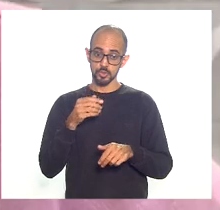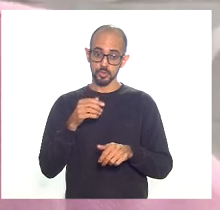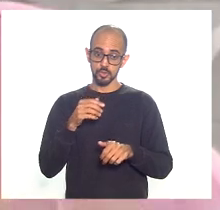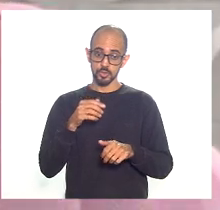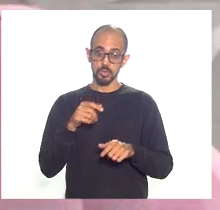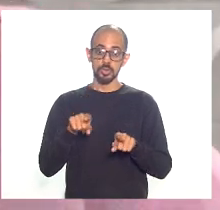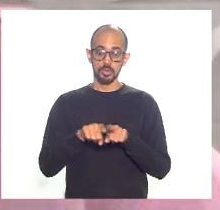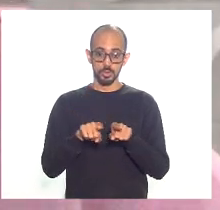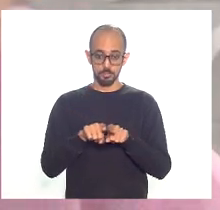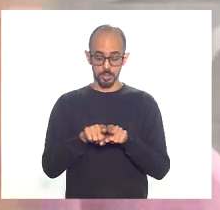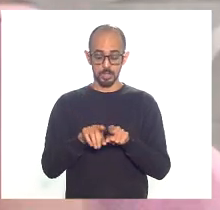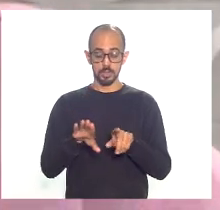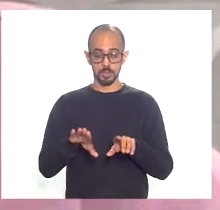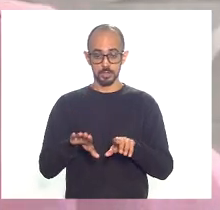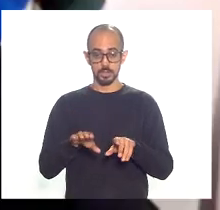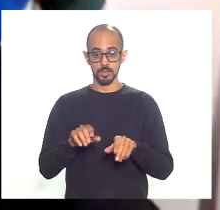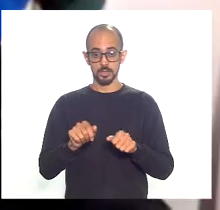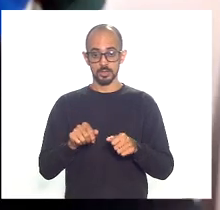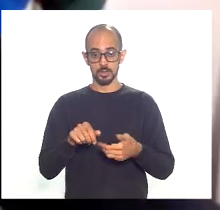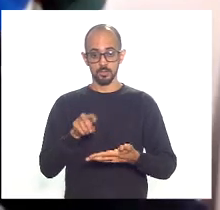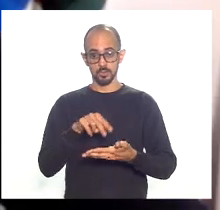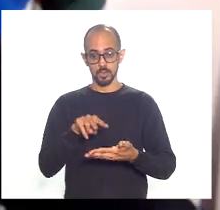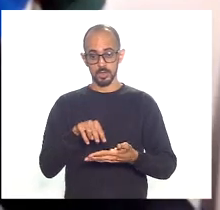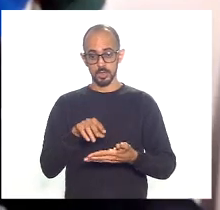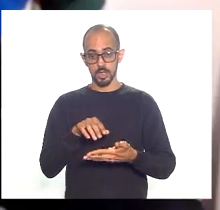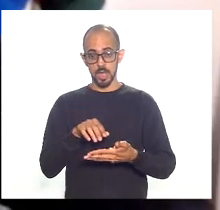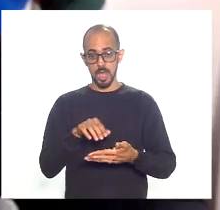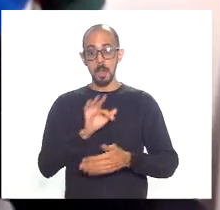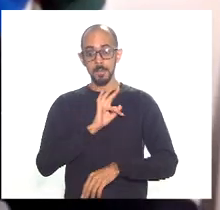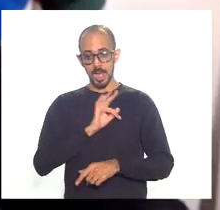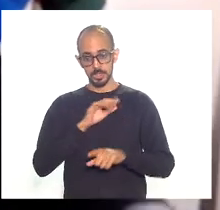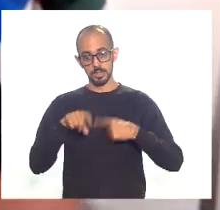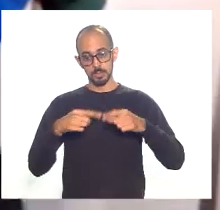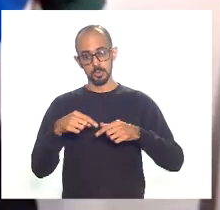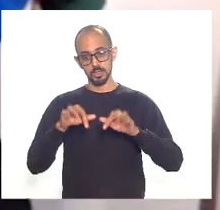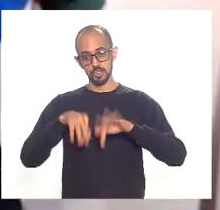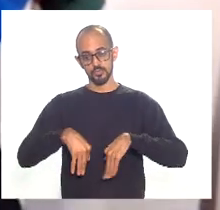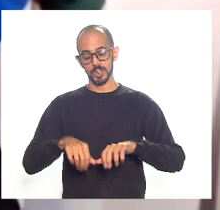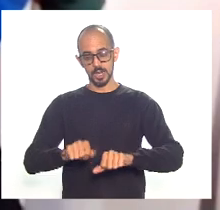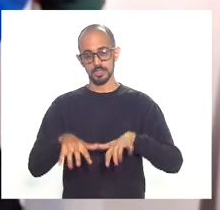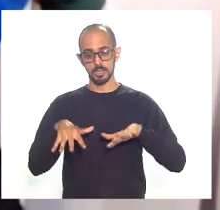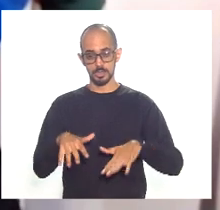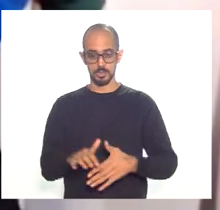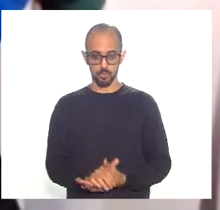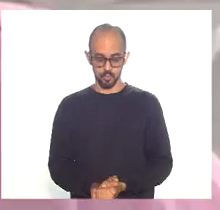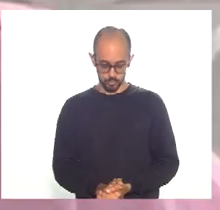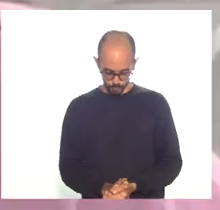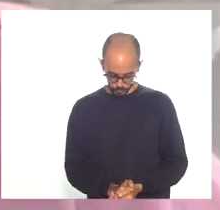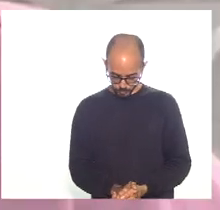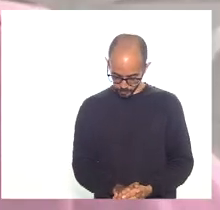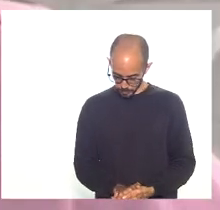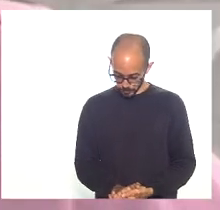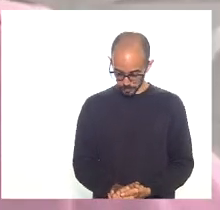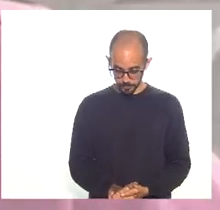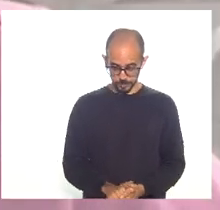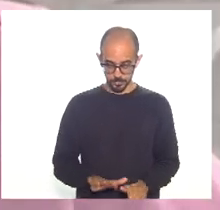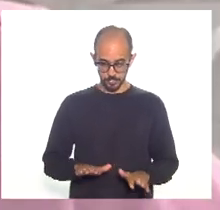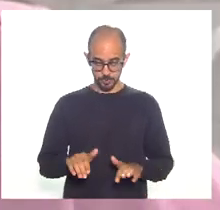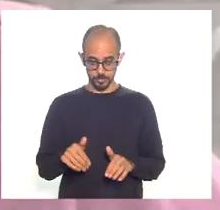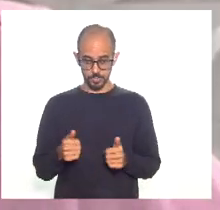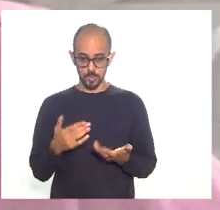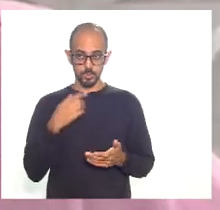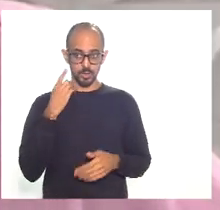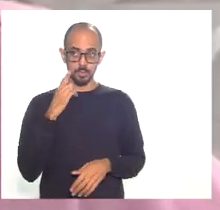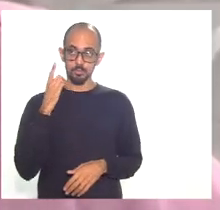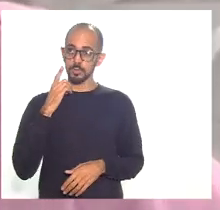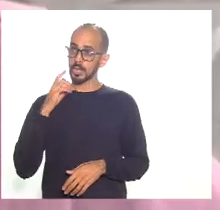que já está escrito. Então, eu vou ler, fala a deputada Marta Rocha, depois a gente encerra a sessão. Deputado Jair Bittencourt,